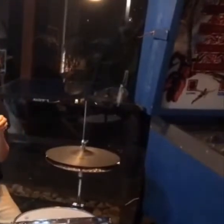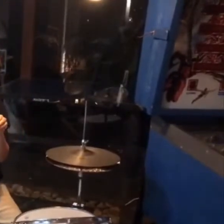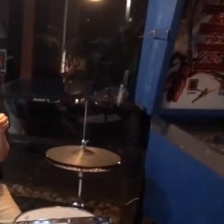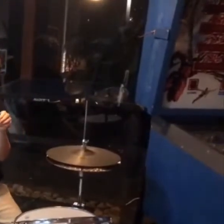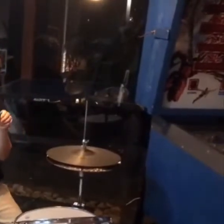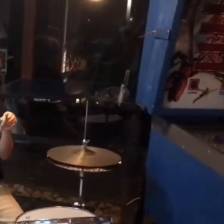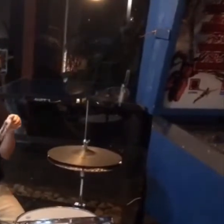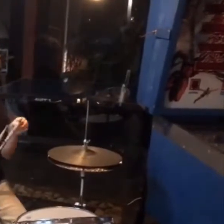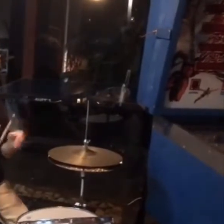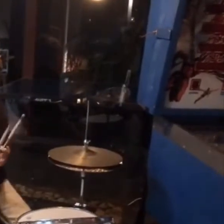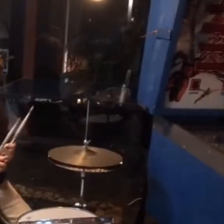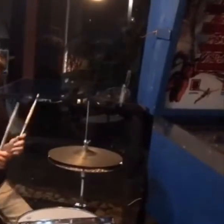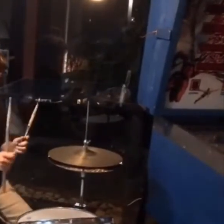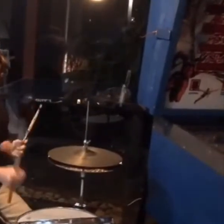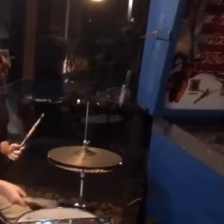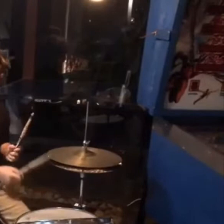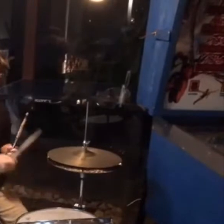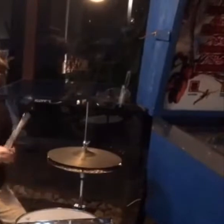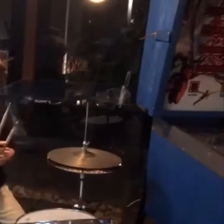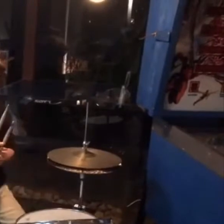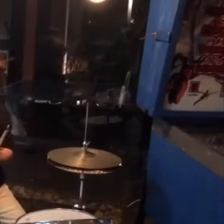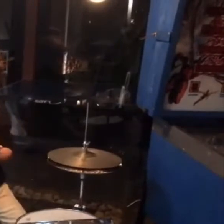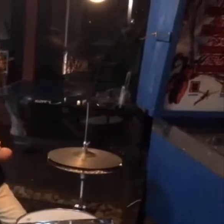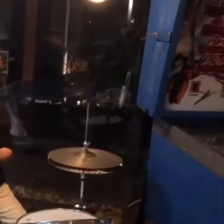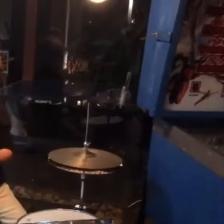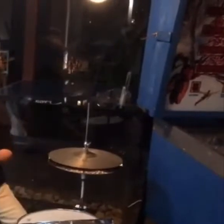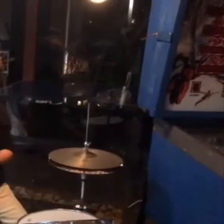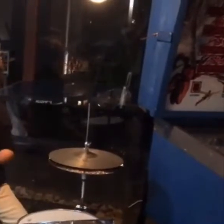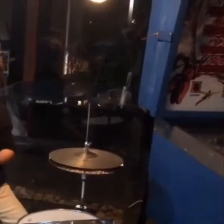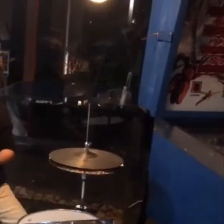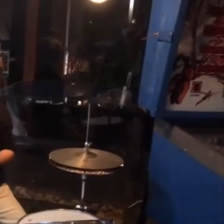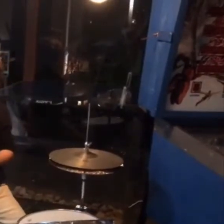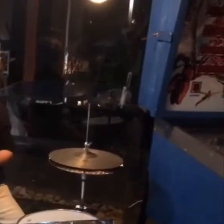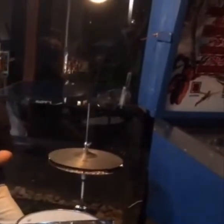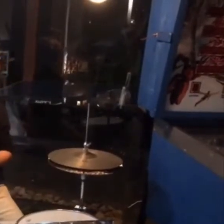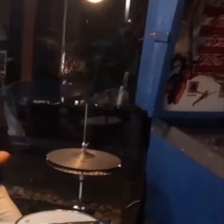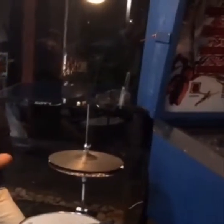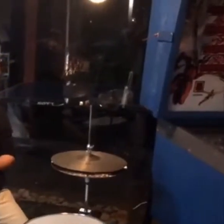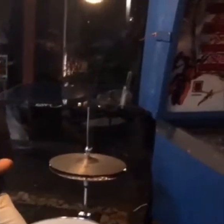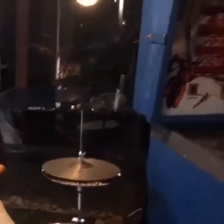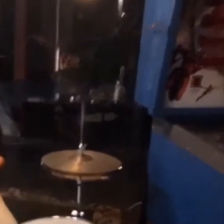Permita ser de rir e conhecer outros corações.